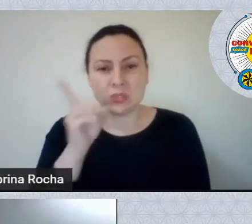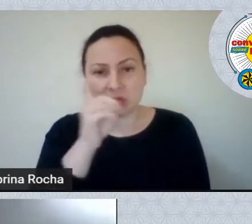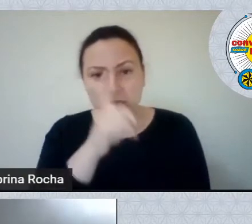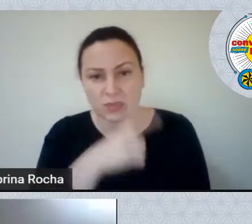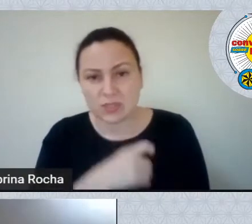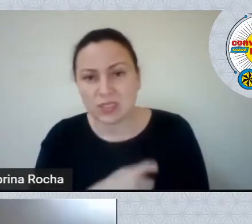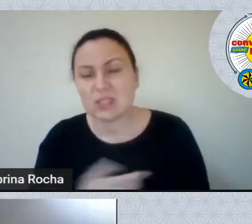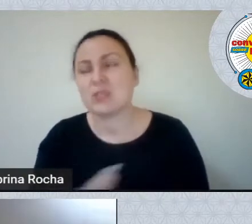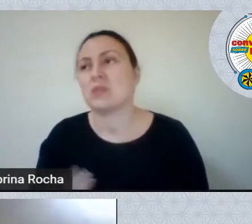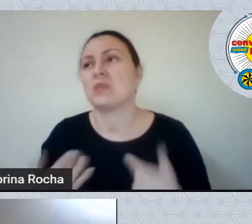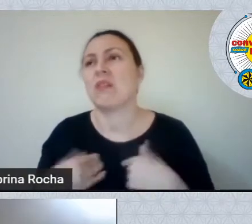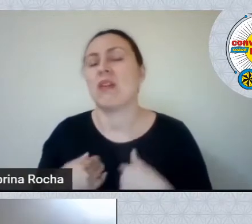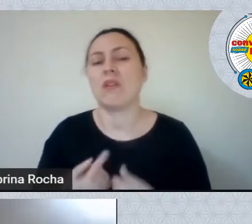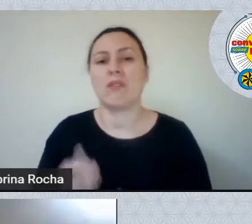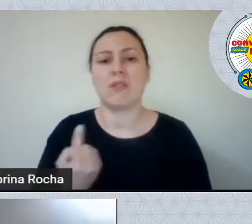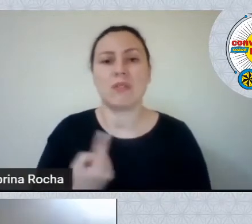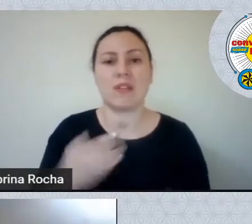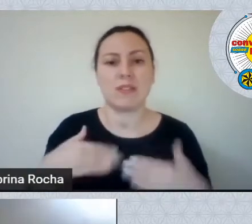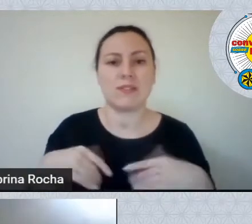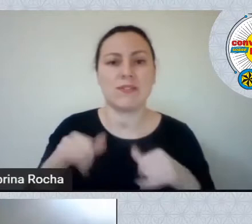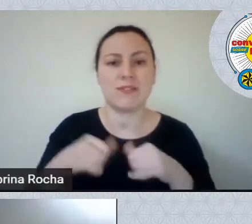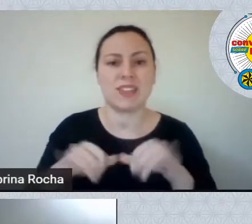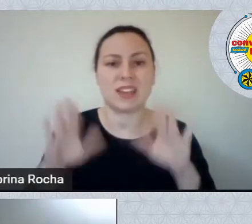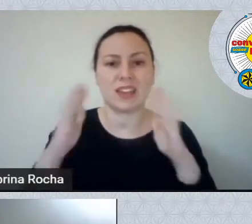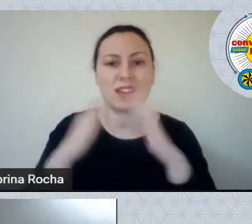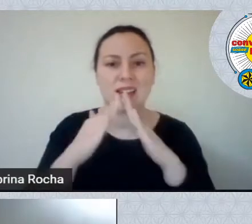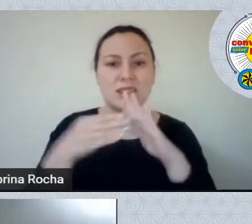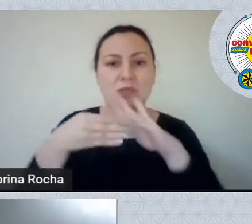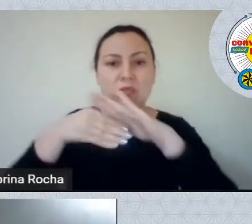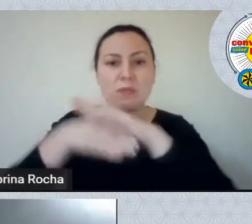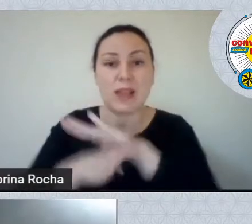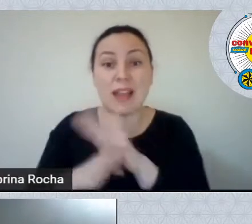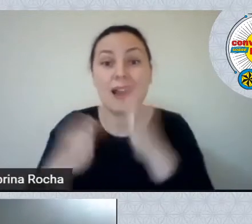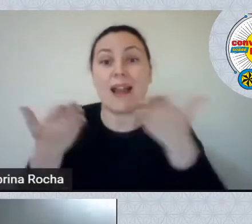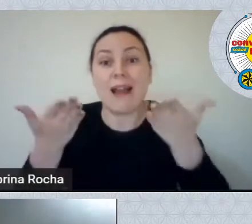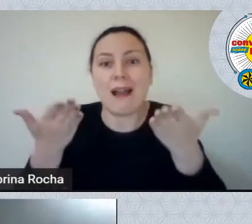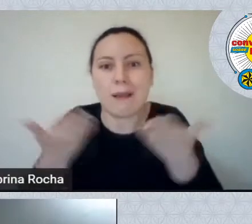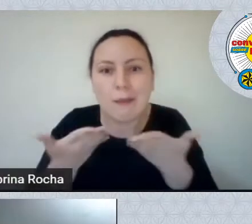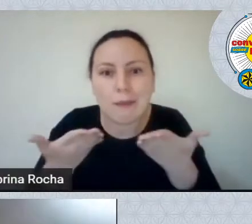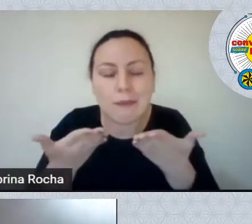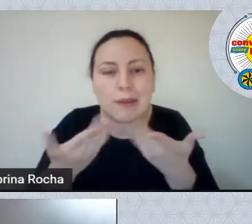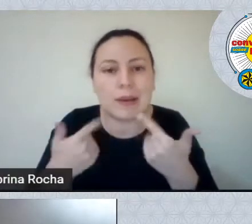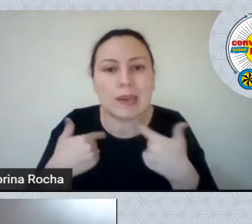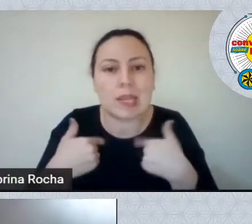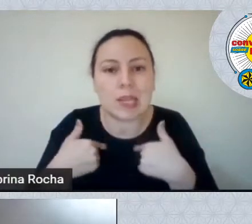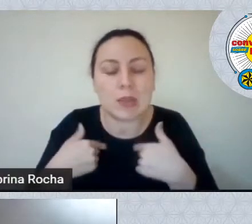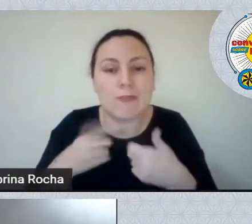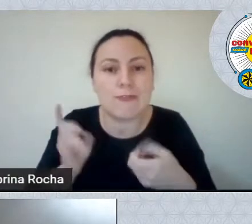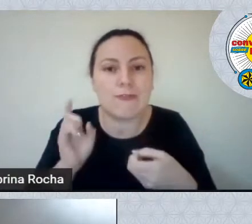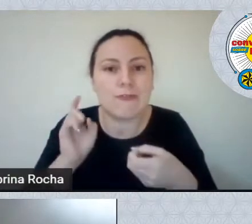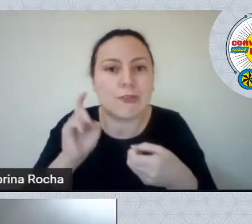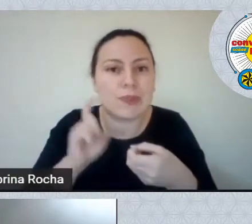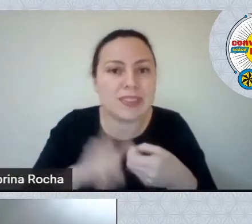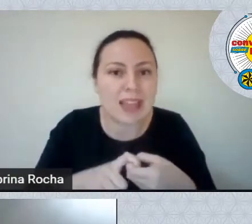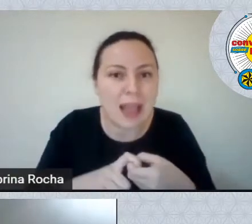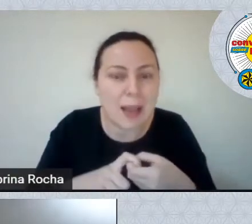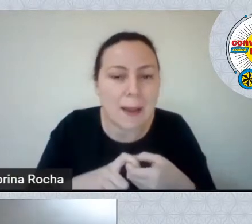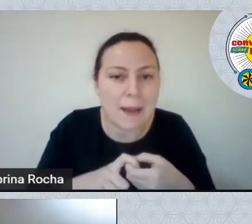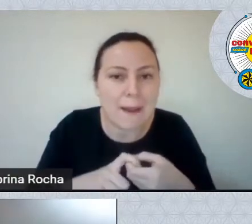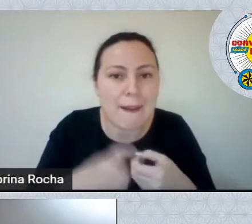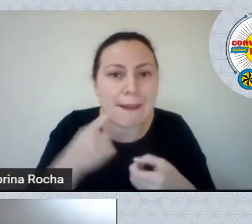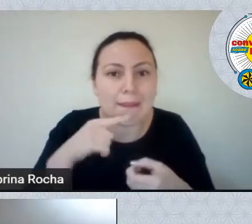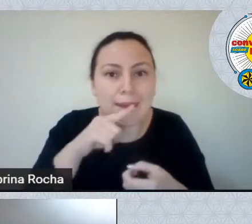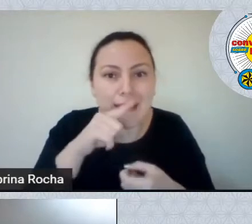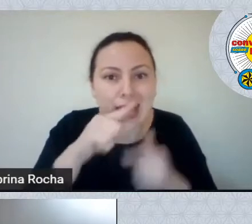sair? Eu quero ficar aqui, porque o trabalho que vai dar para eu reconstruir a reconstrução